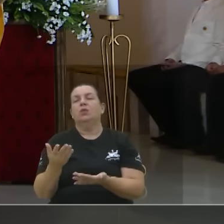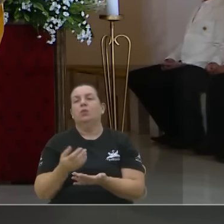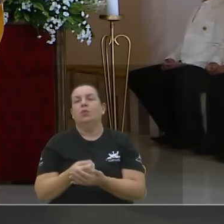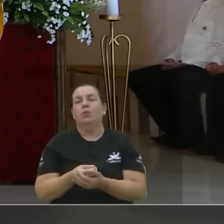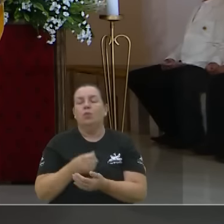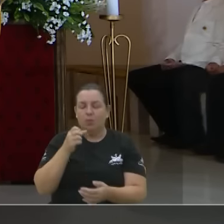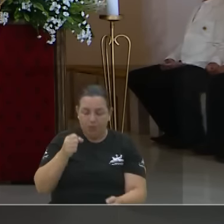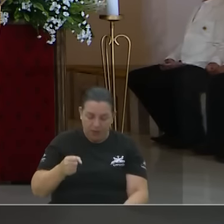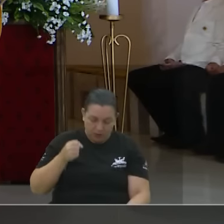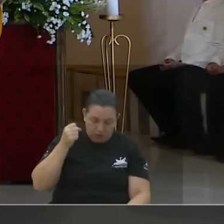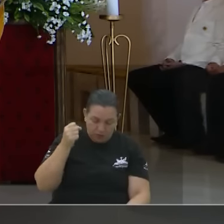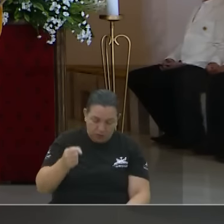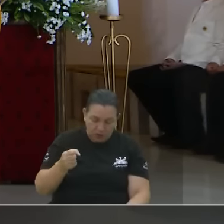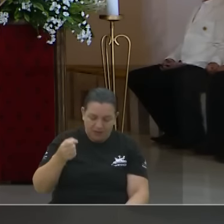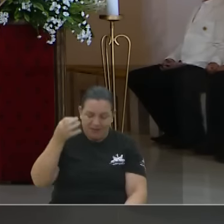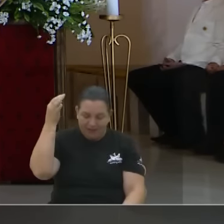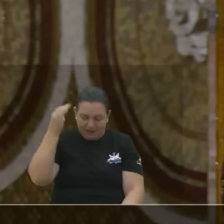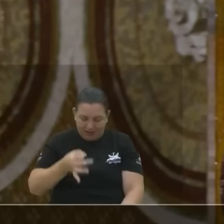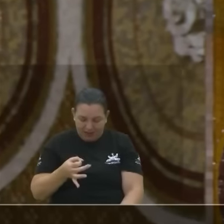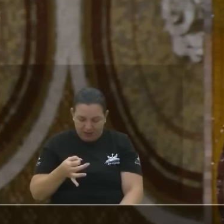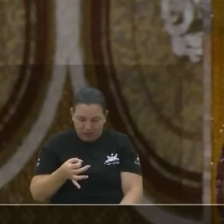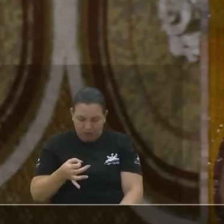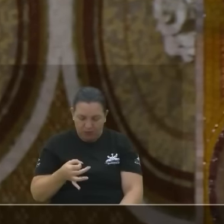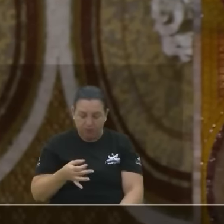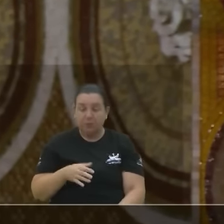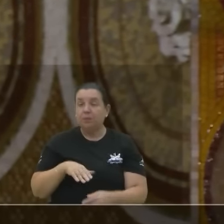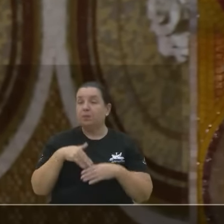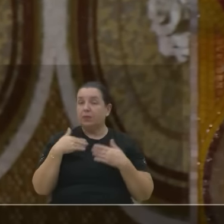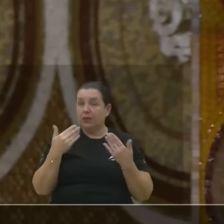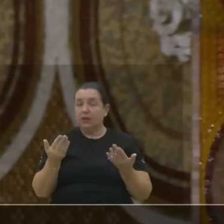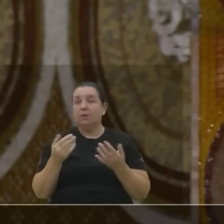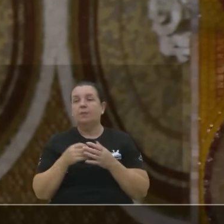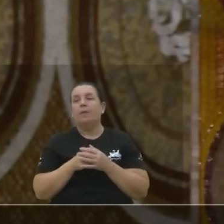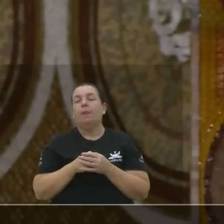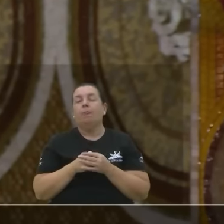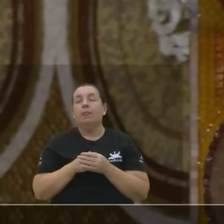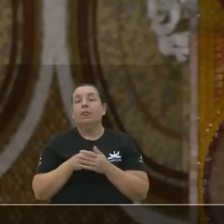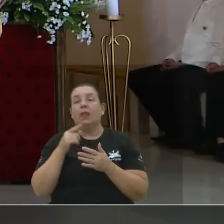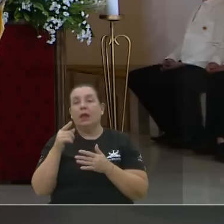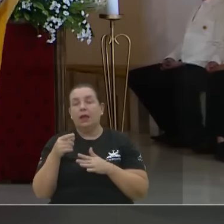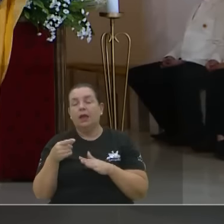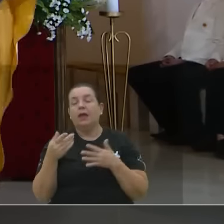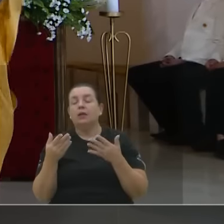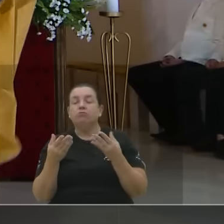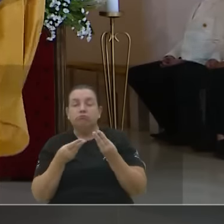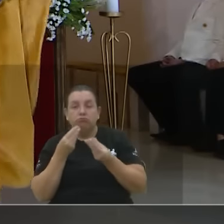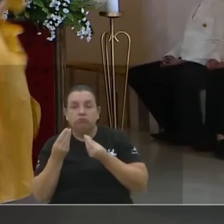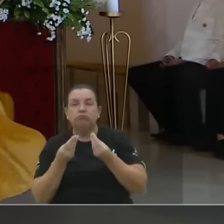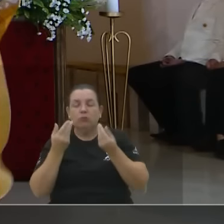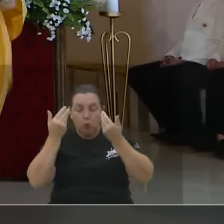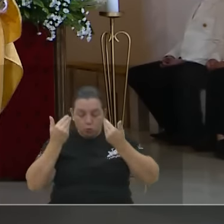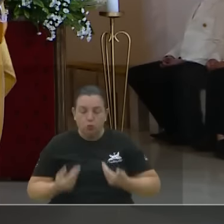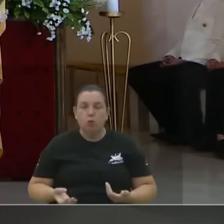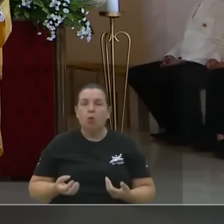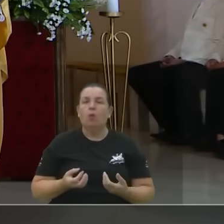realmente um pastor que se preocupa. Então é nesse sentido propositivo: eu